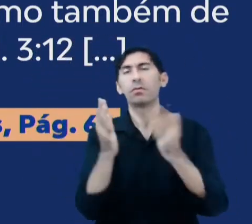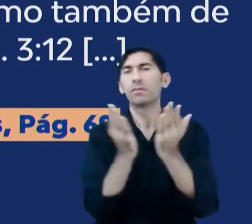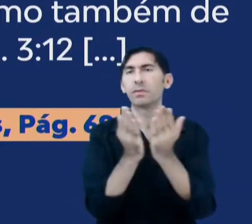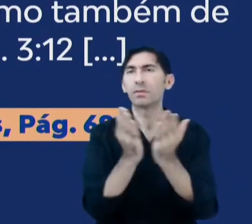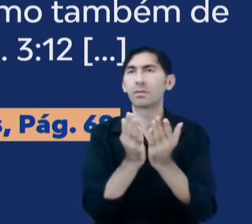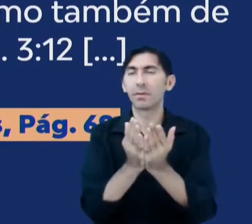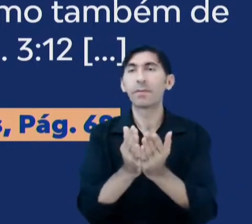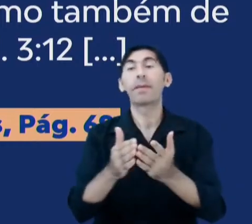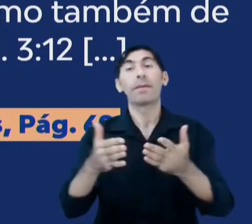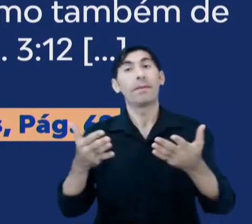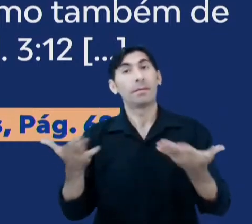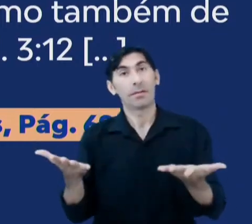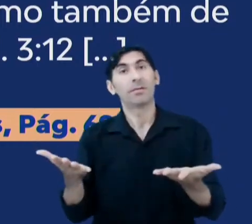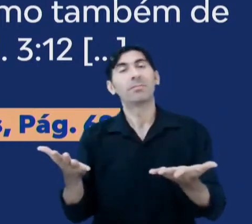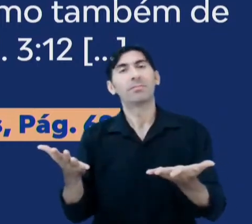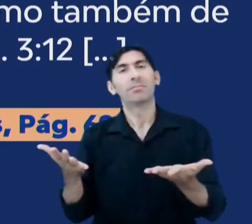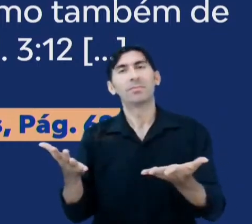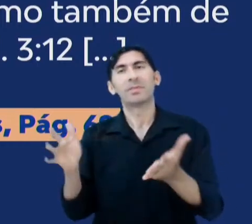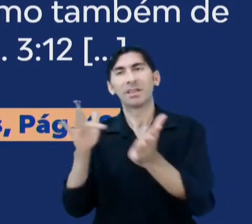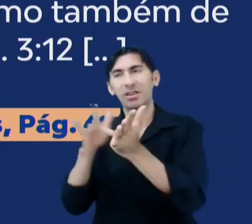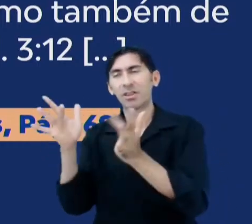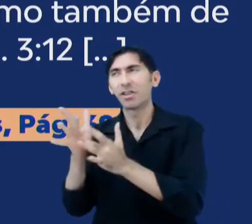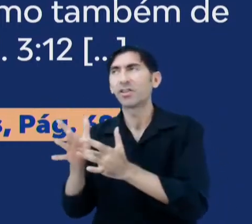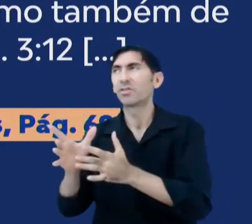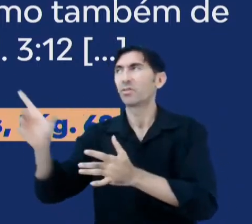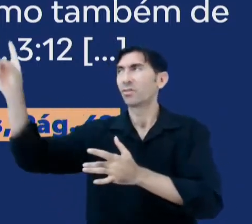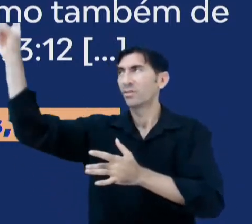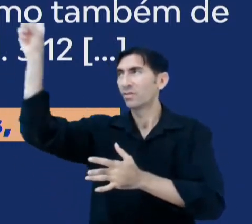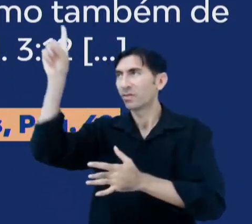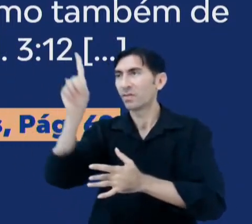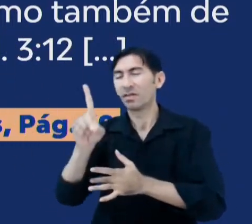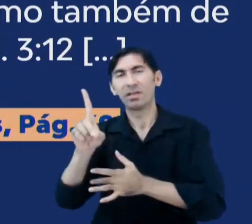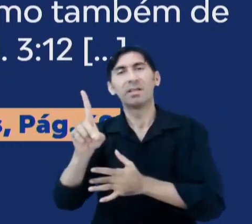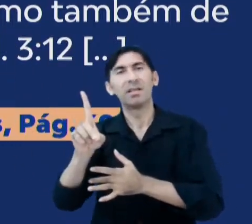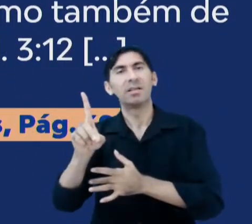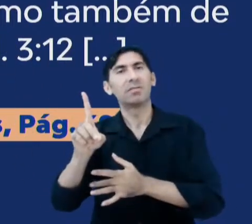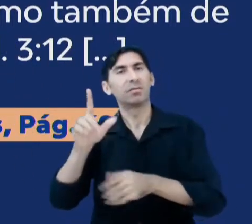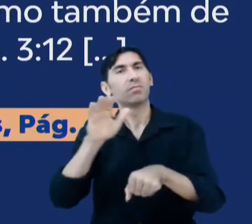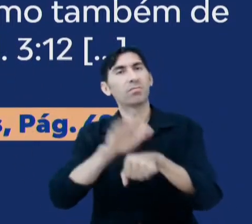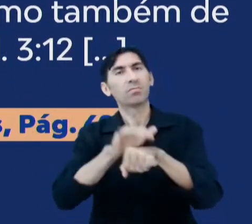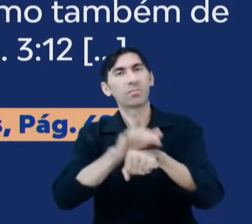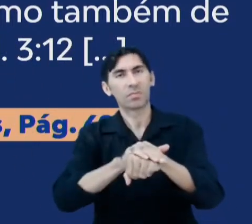então virá para reclamá-los como seus.